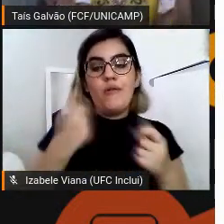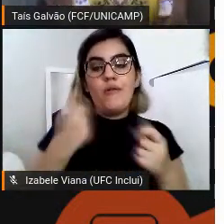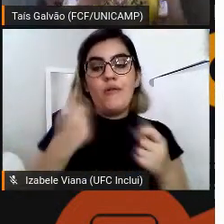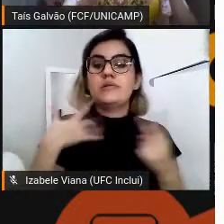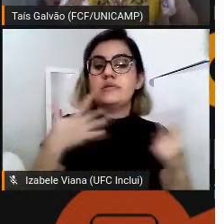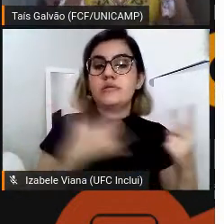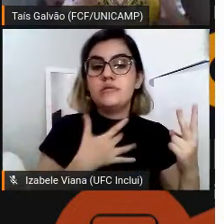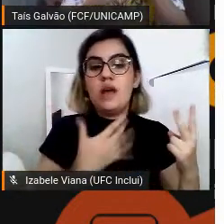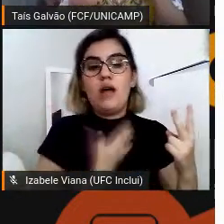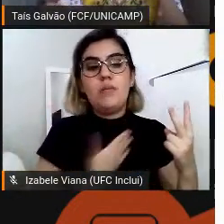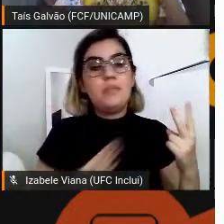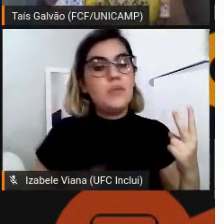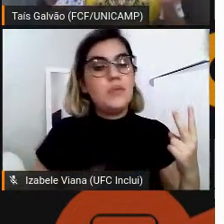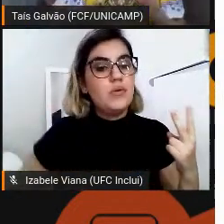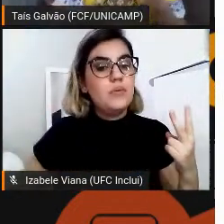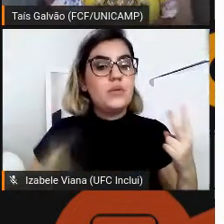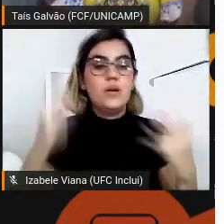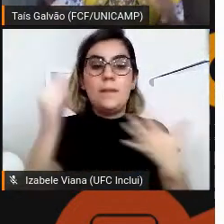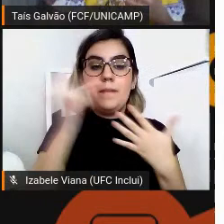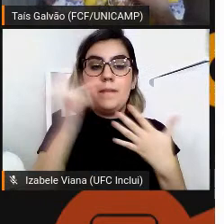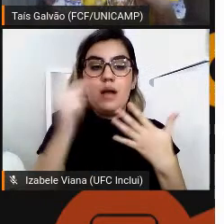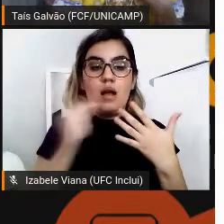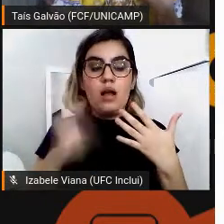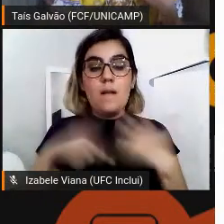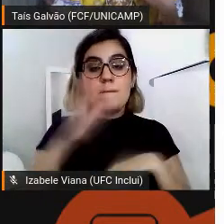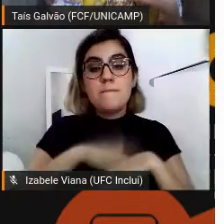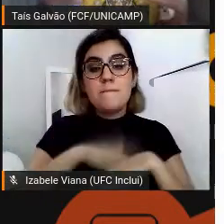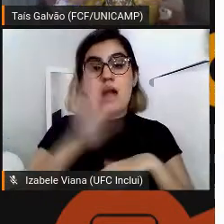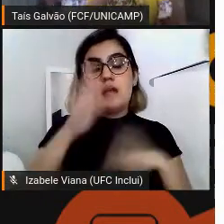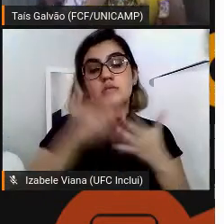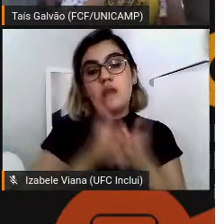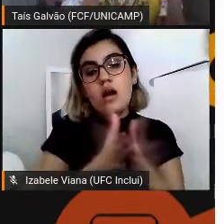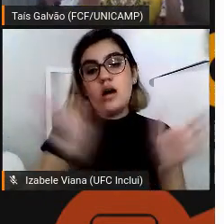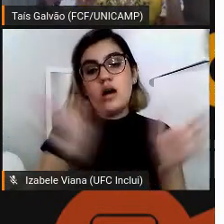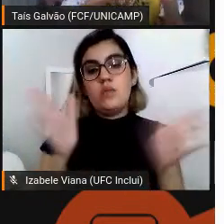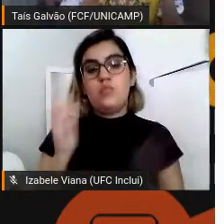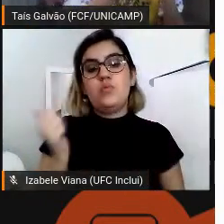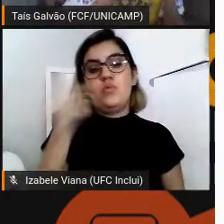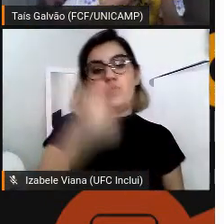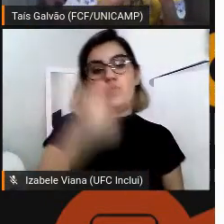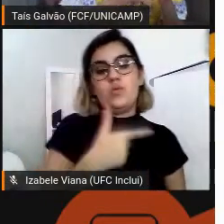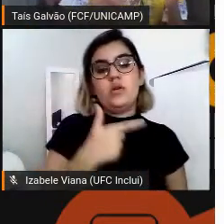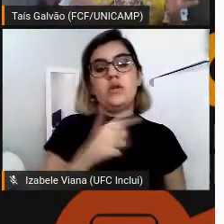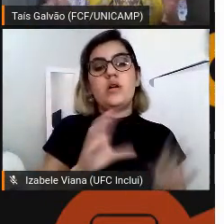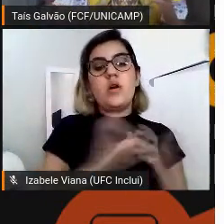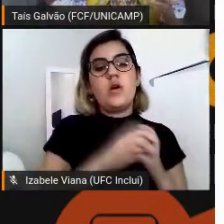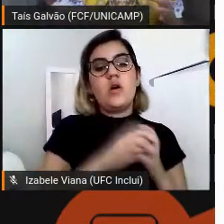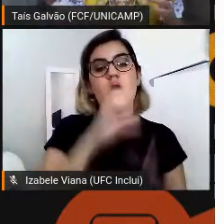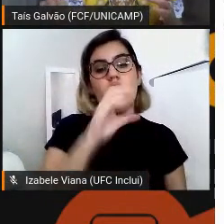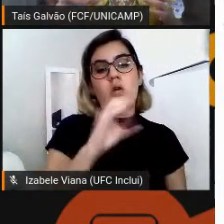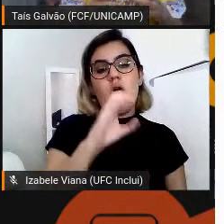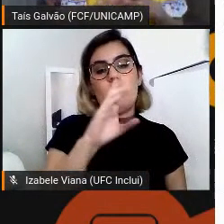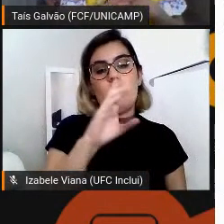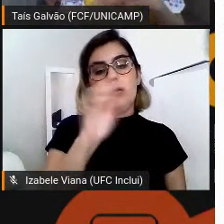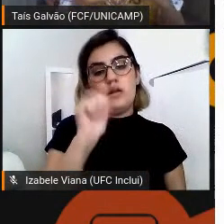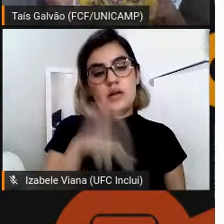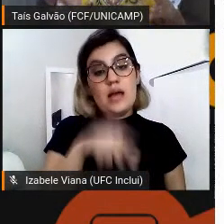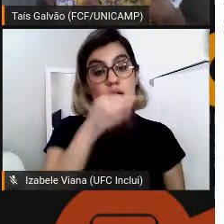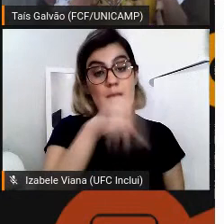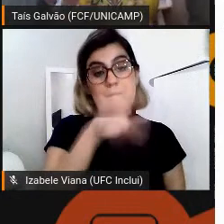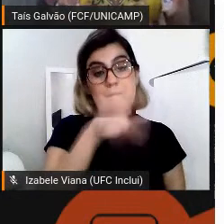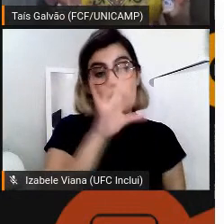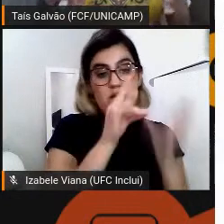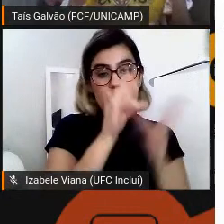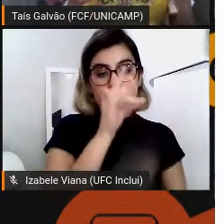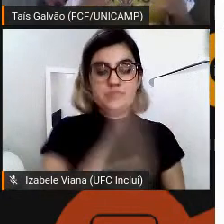enfim. Então, ele é um pouco mais amplo até do que o da colaboração Cochrane. O da Cochrane é mais detalhado.